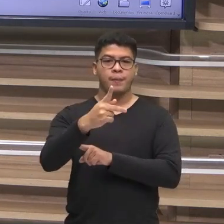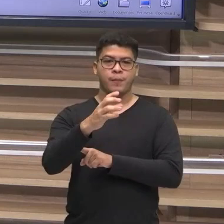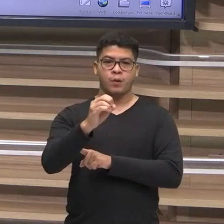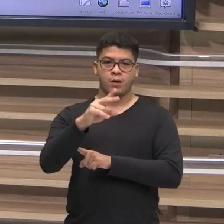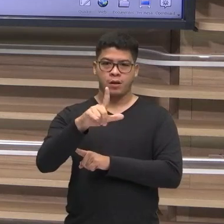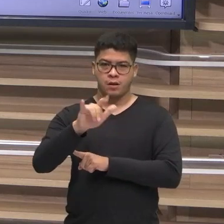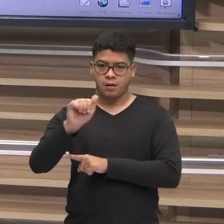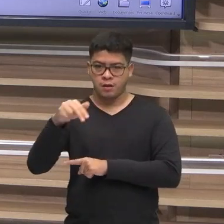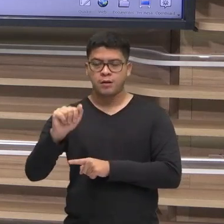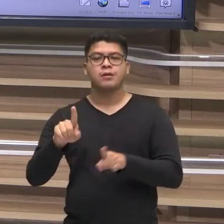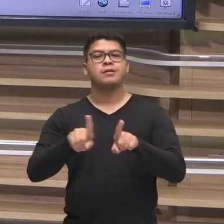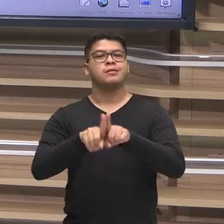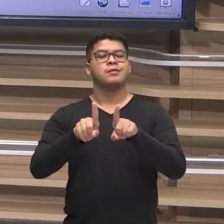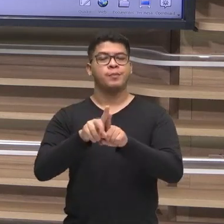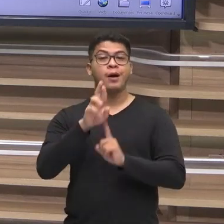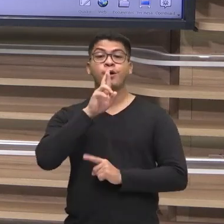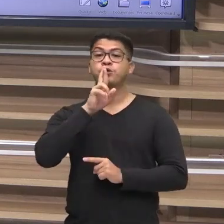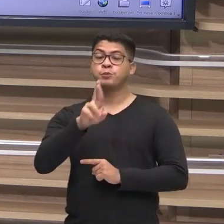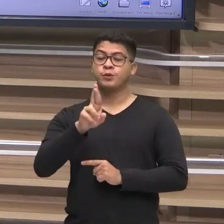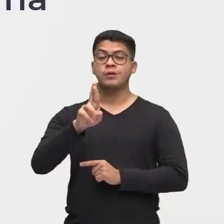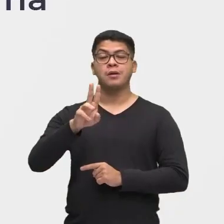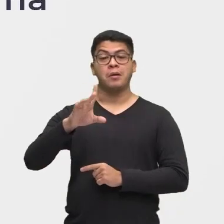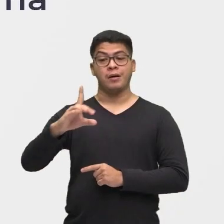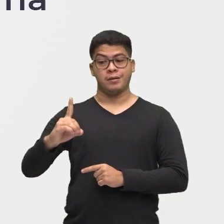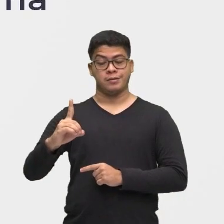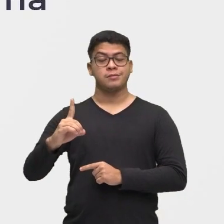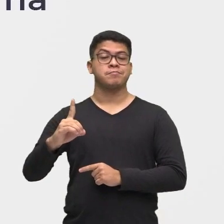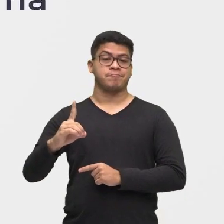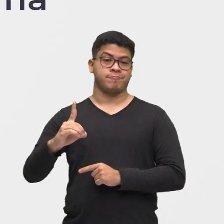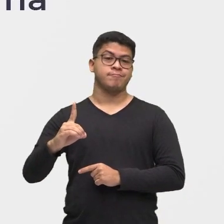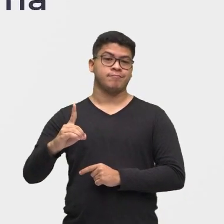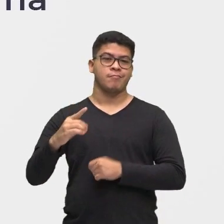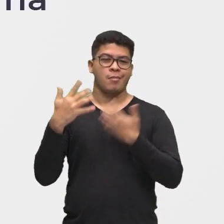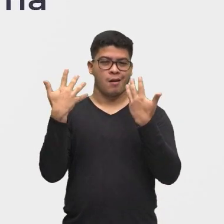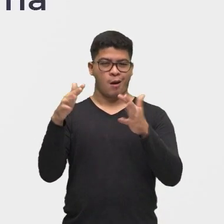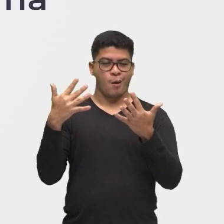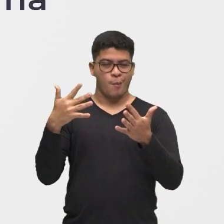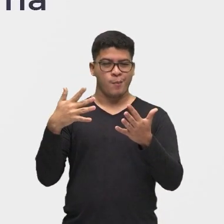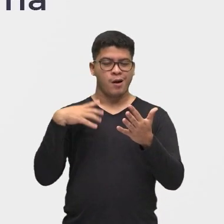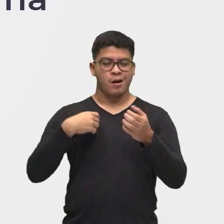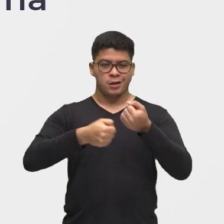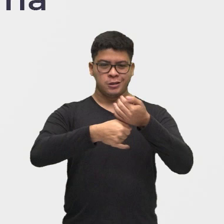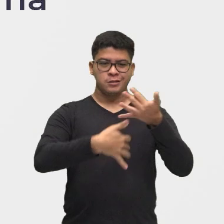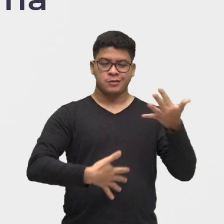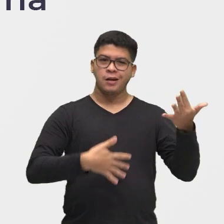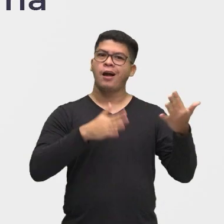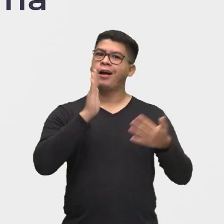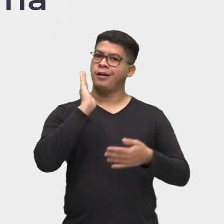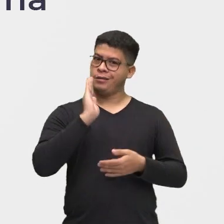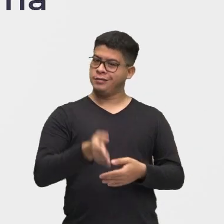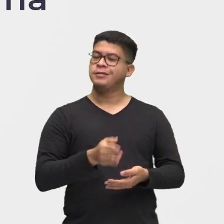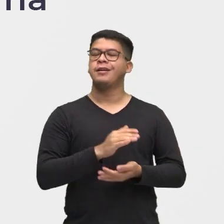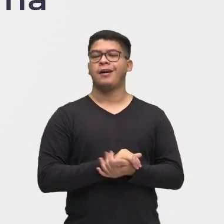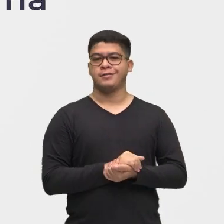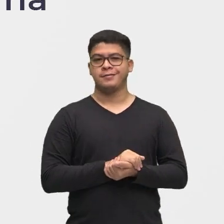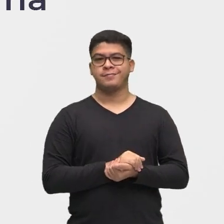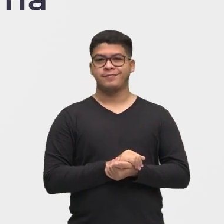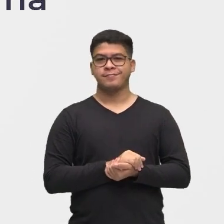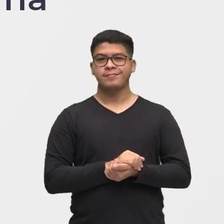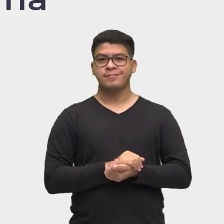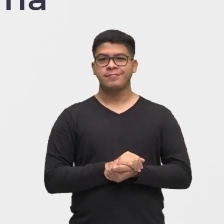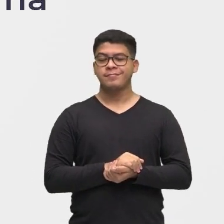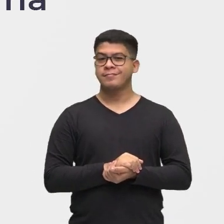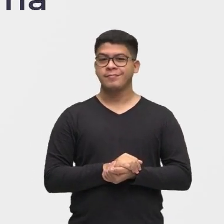é a letra D. Sim, acertaram, certo? Elas interagiram lá pelo chat e já indicaram a alternativa correta, que é